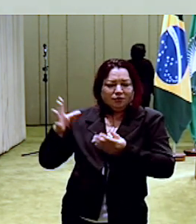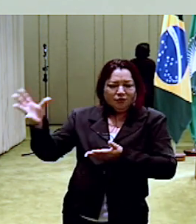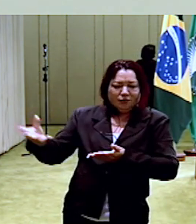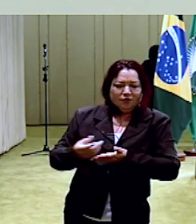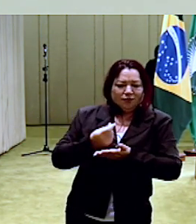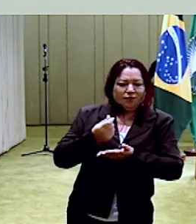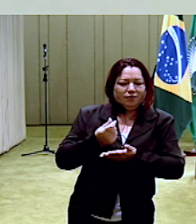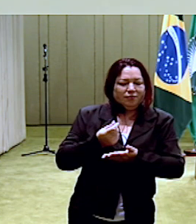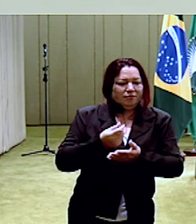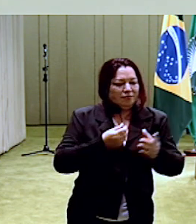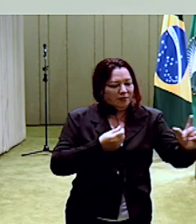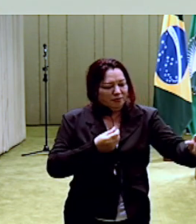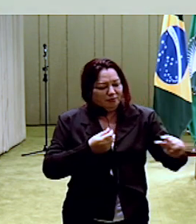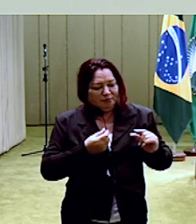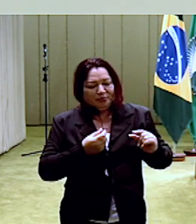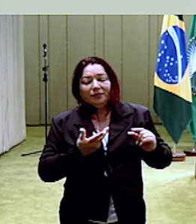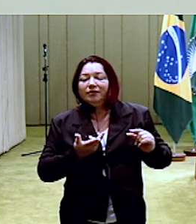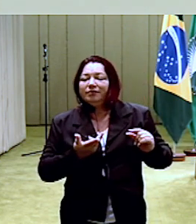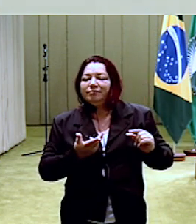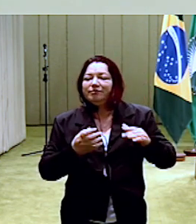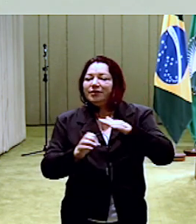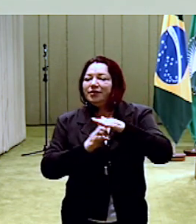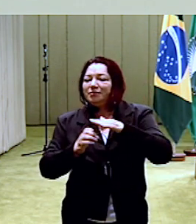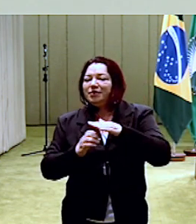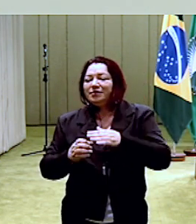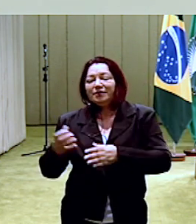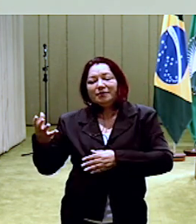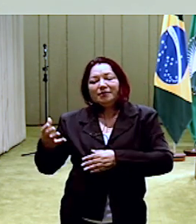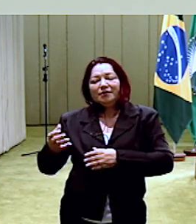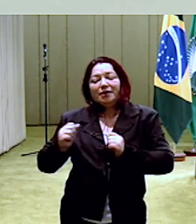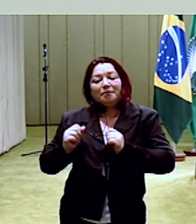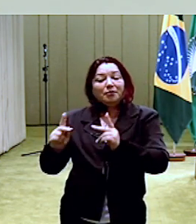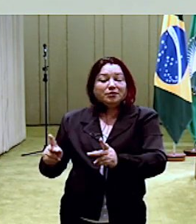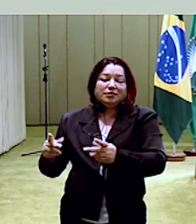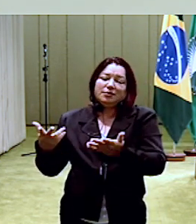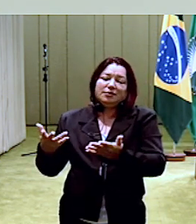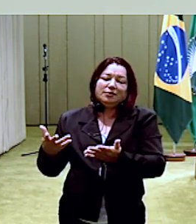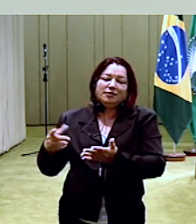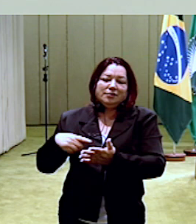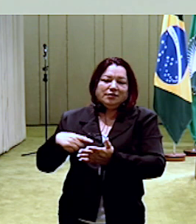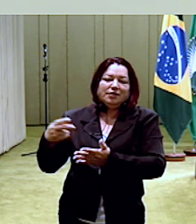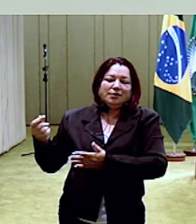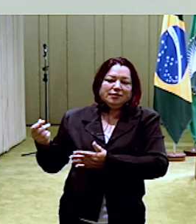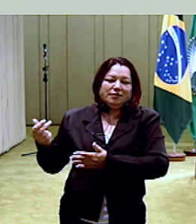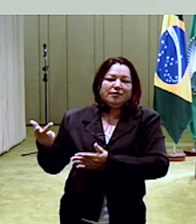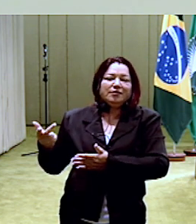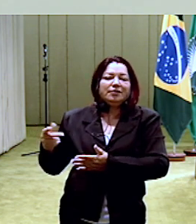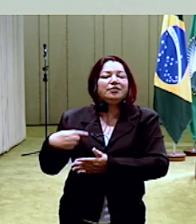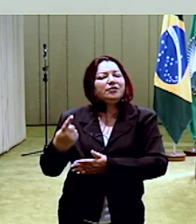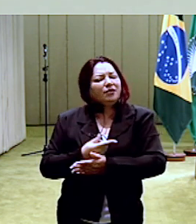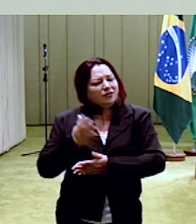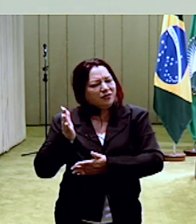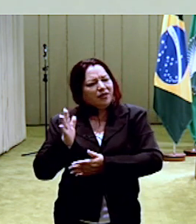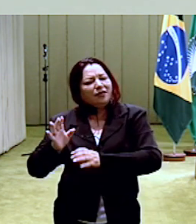capital, ele vem e vem pouco, e a infraestrutura no mundo é financiada por fundos de pensão. Aqui no Brasil, a gente tem também a nossa Jabuticaba, que a gente está financiando